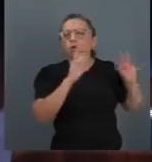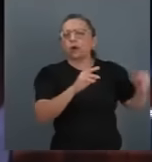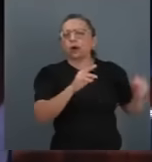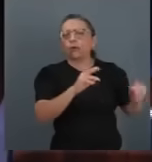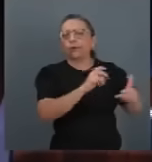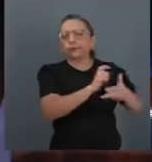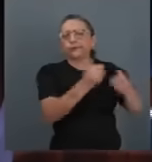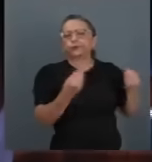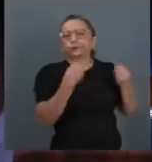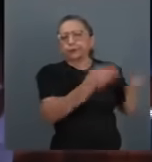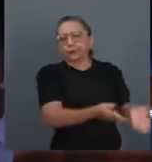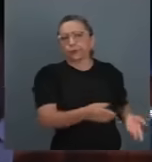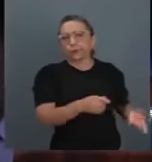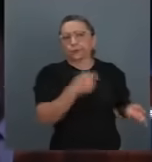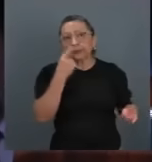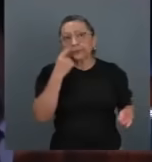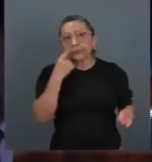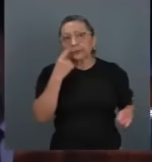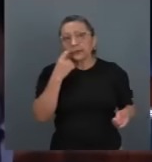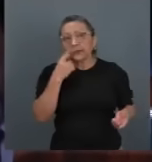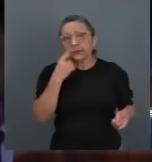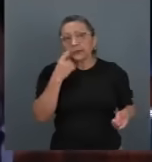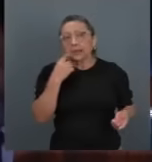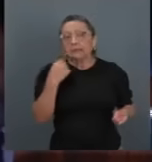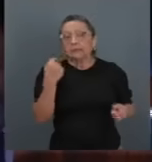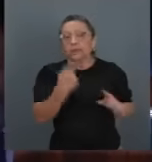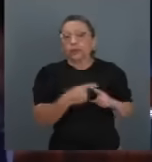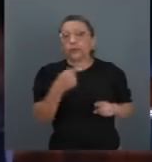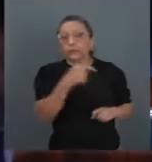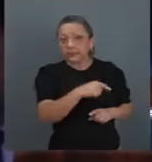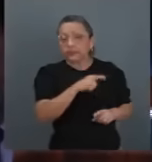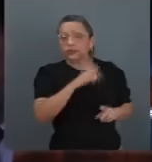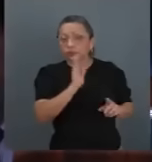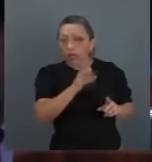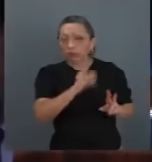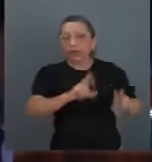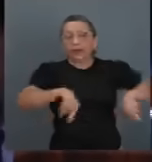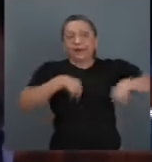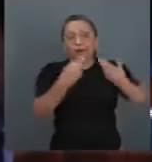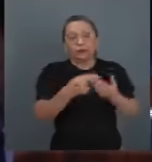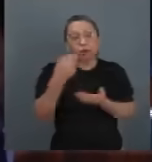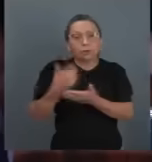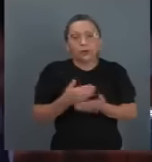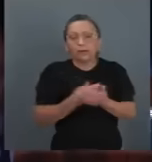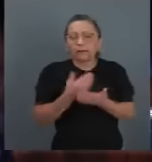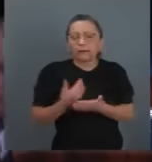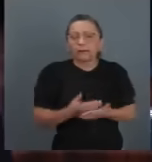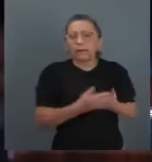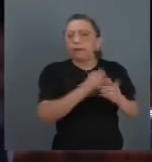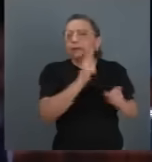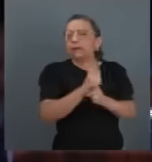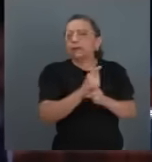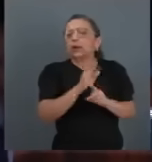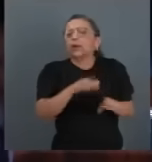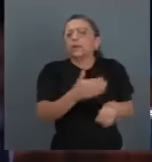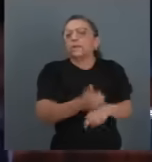dos Deputados, que chegou lá na Câmara dos Deputados e tiveram reunião para encontrar